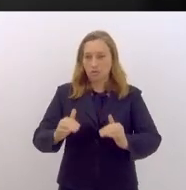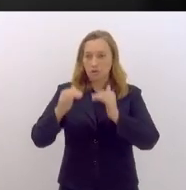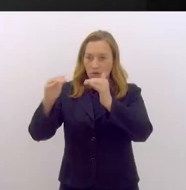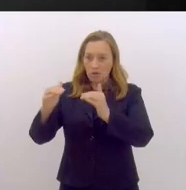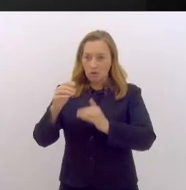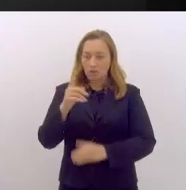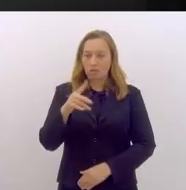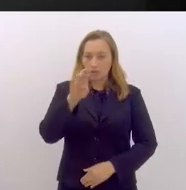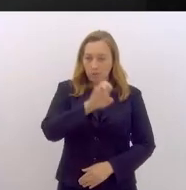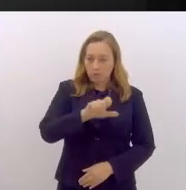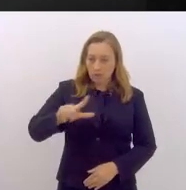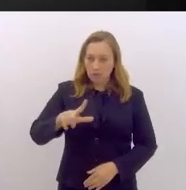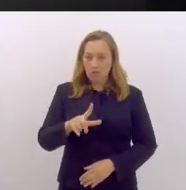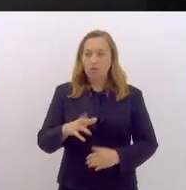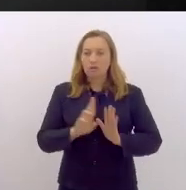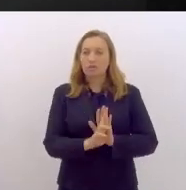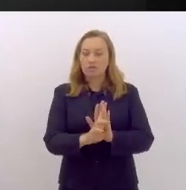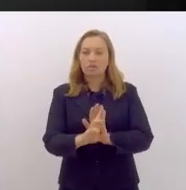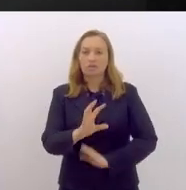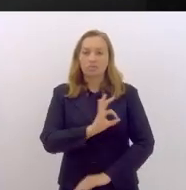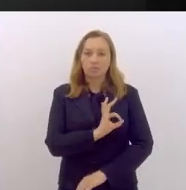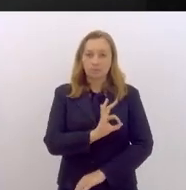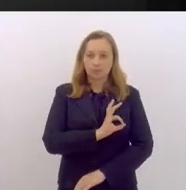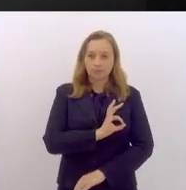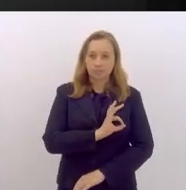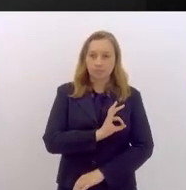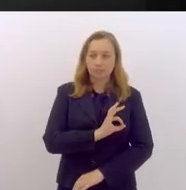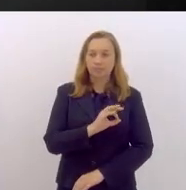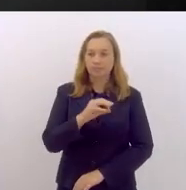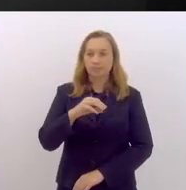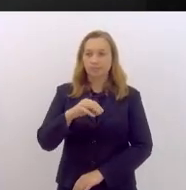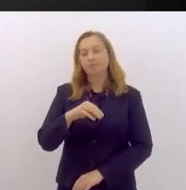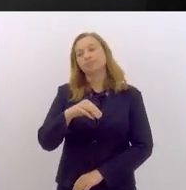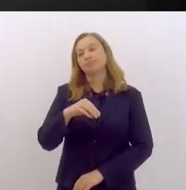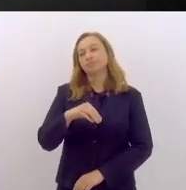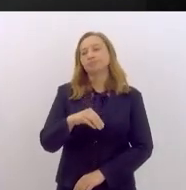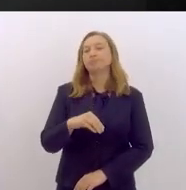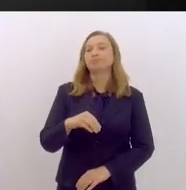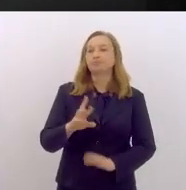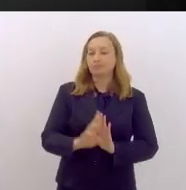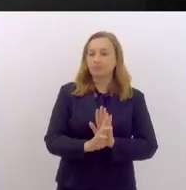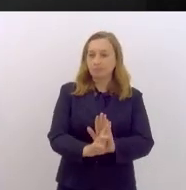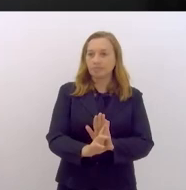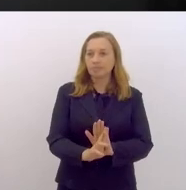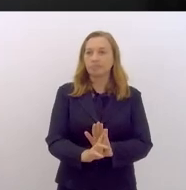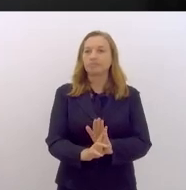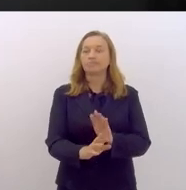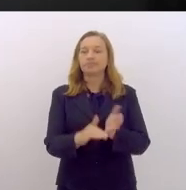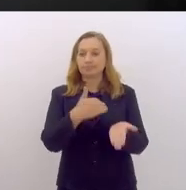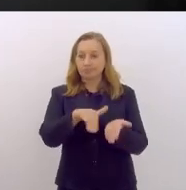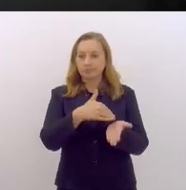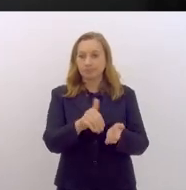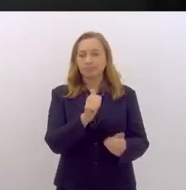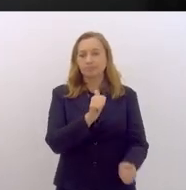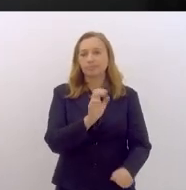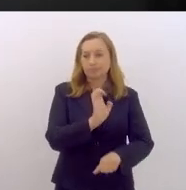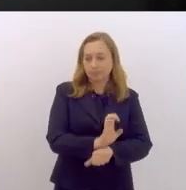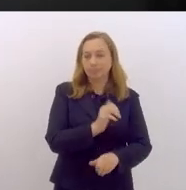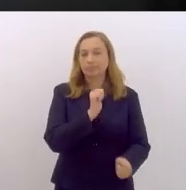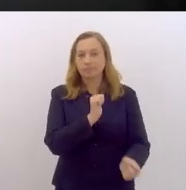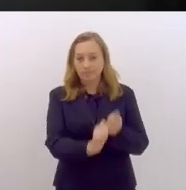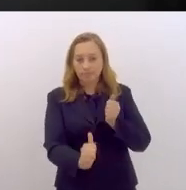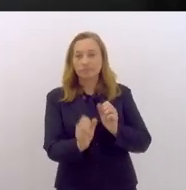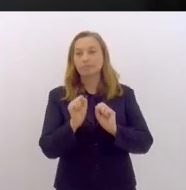coronel, o representante da Polícia Militar, o representante da Secretaria de Estado de Esporte, para que a gente possa